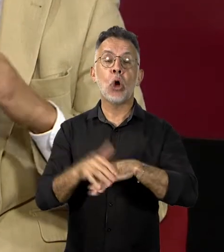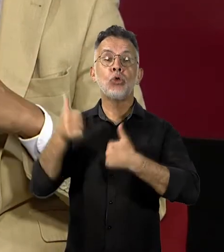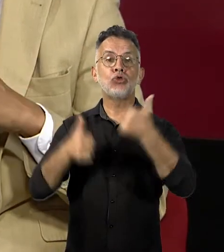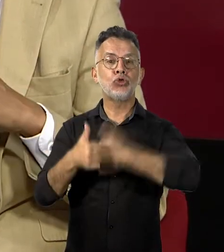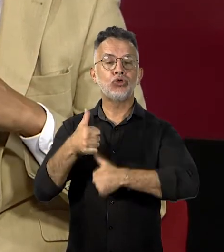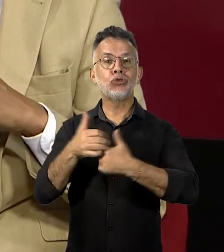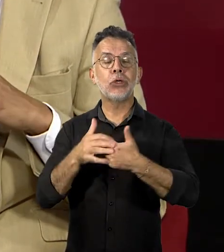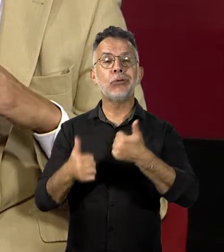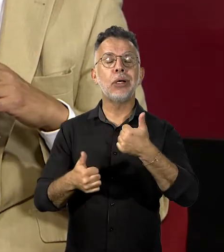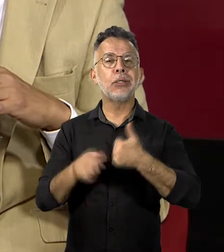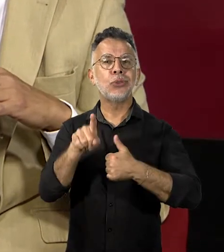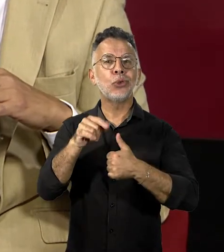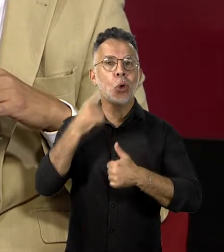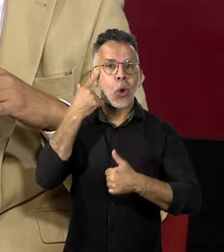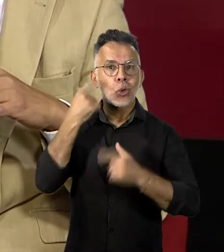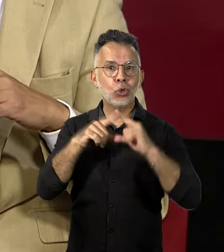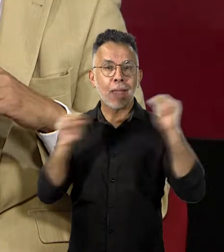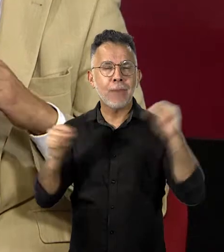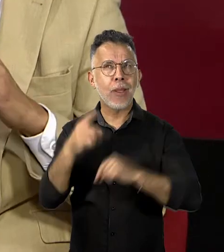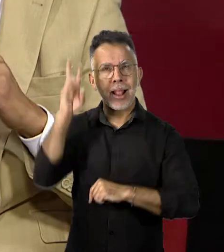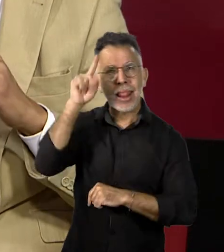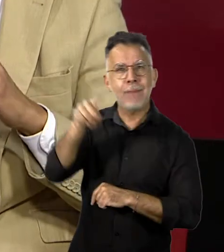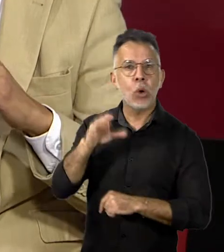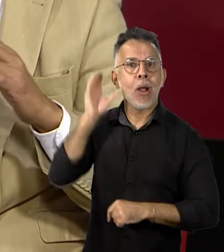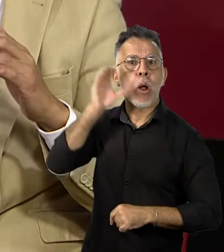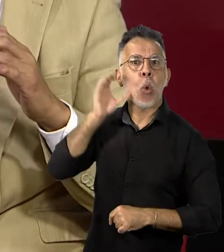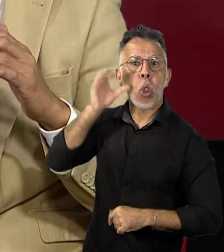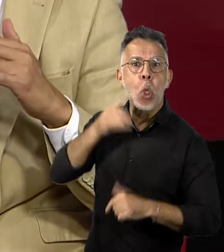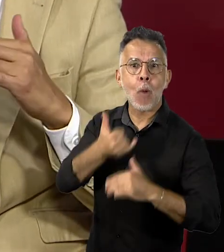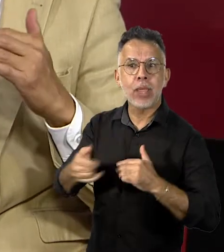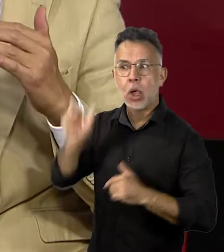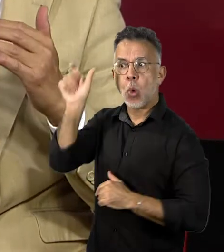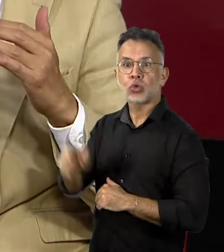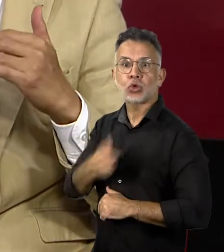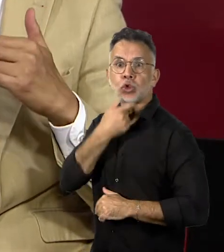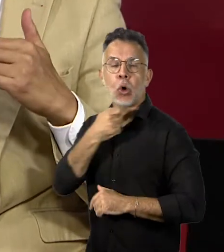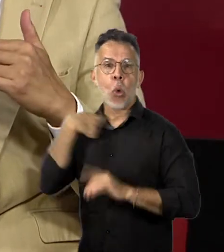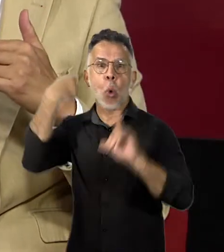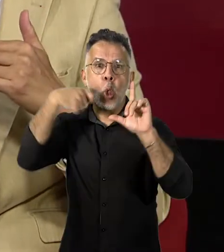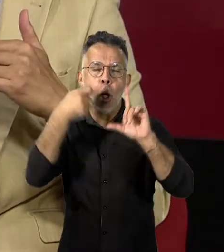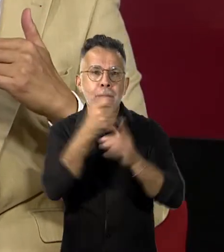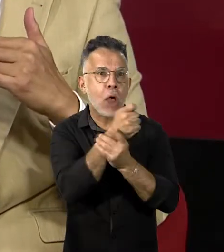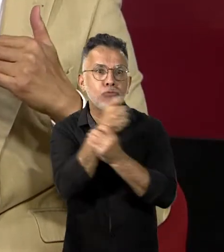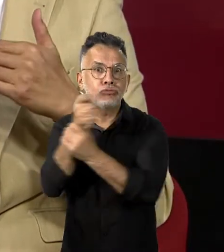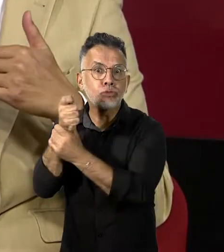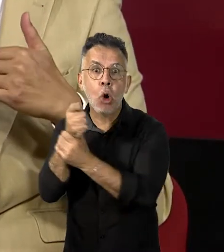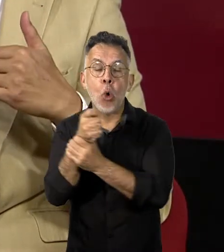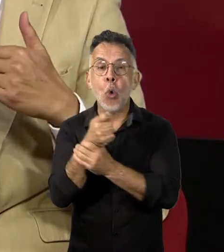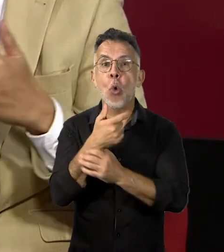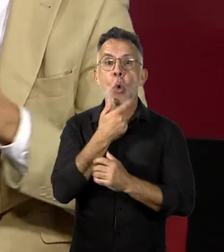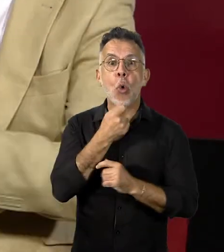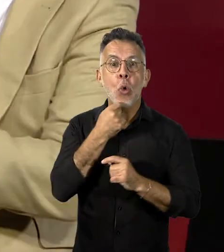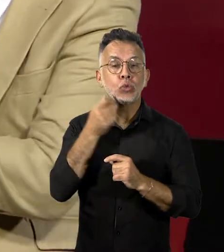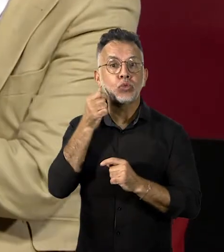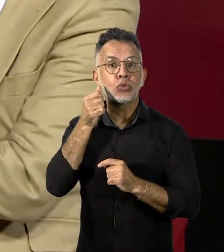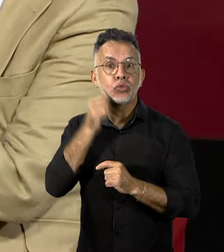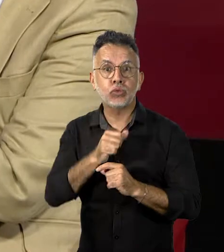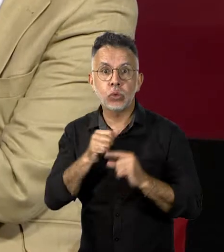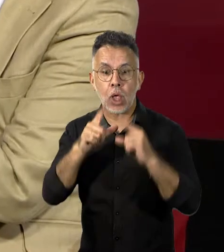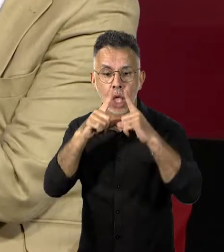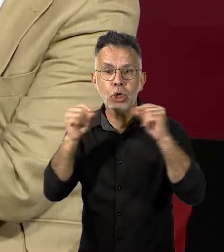Japão. Eu lembro de um com a Colômbia, onde um colombiano filmou, depois do jogo, os japoneses limpando